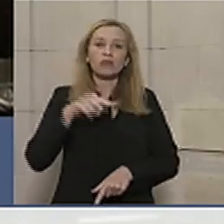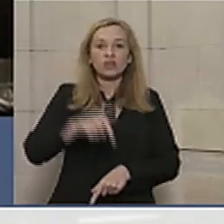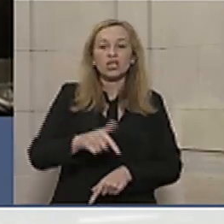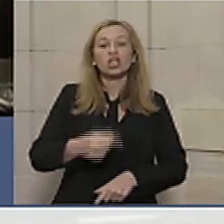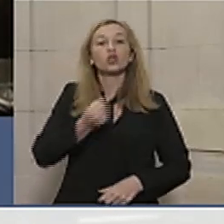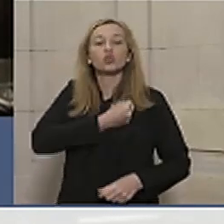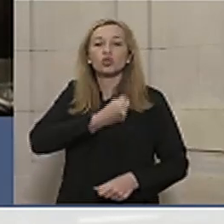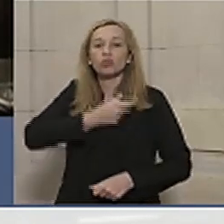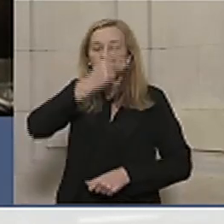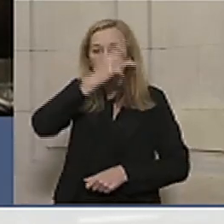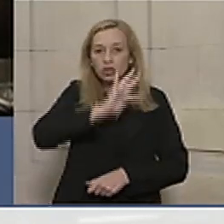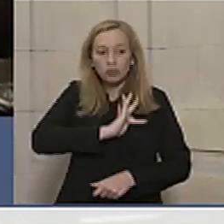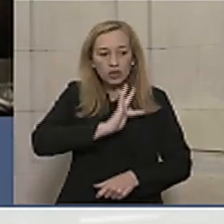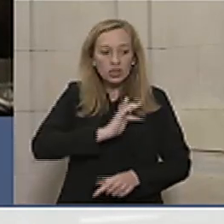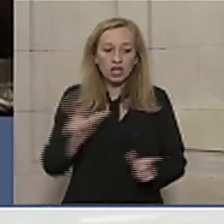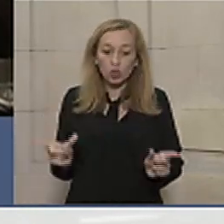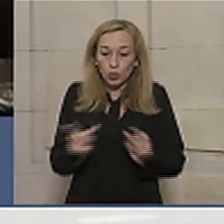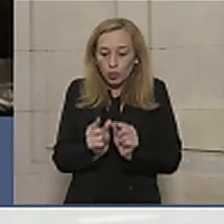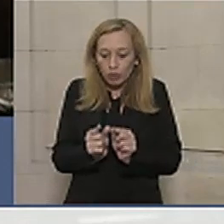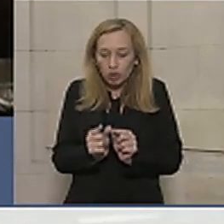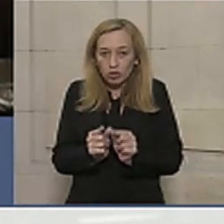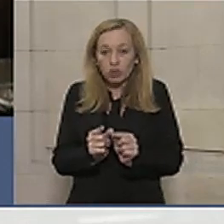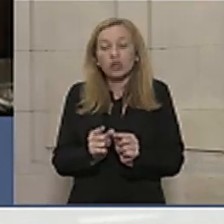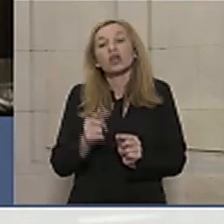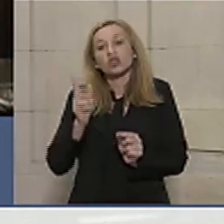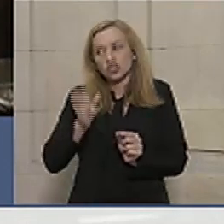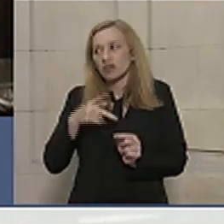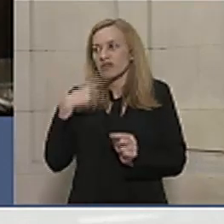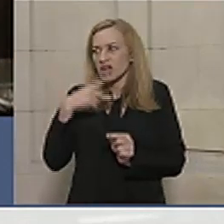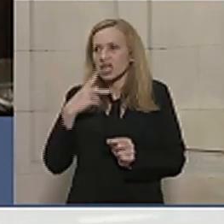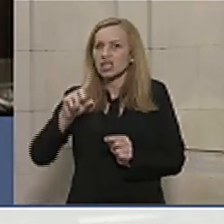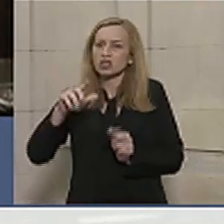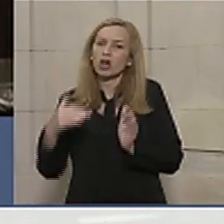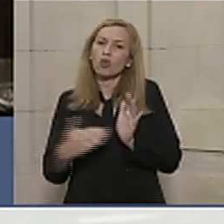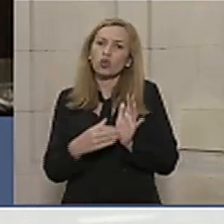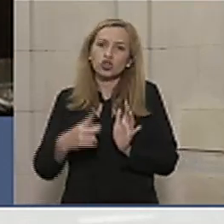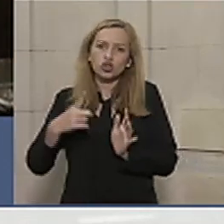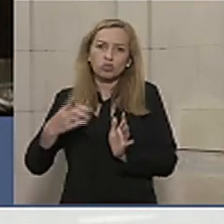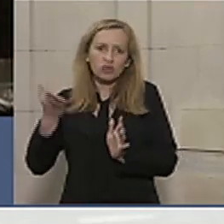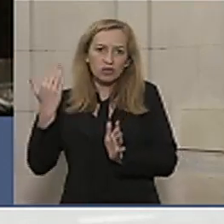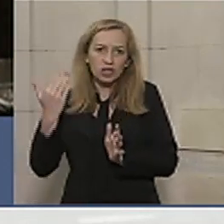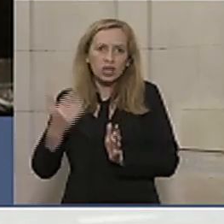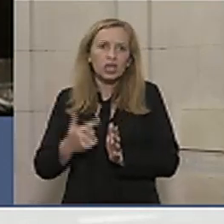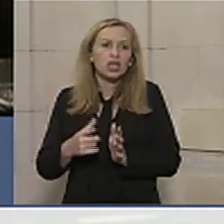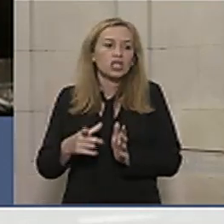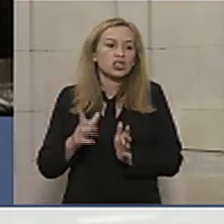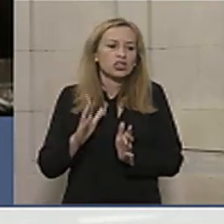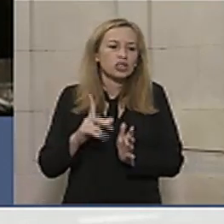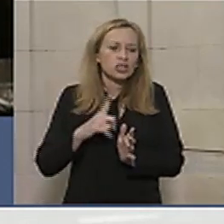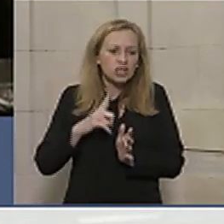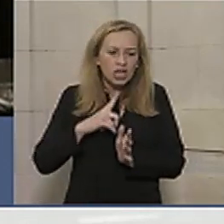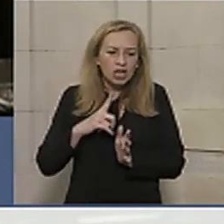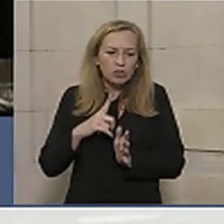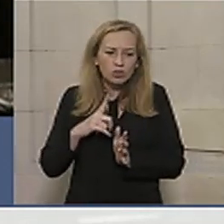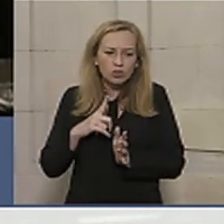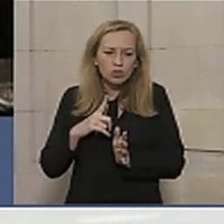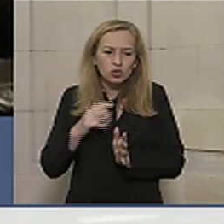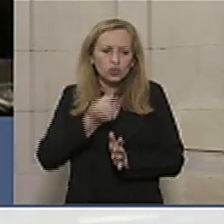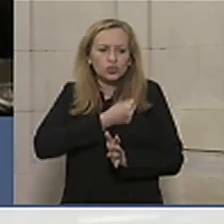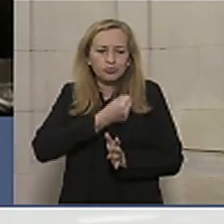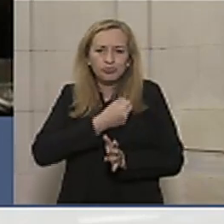número de policiais reduzido, e eu falei um pouco de números aqui na última vez. Por exemplo, nós temos um número de policial por